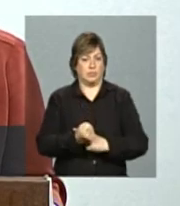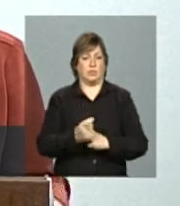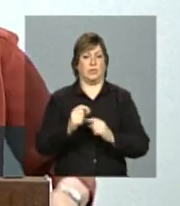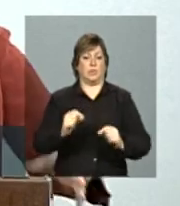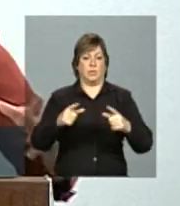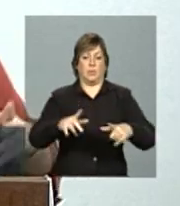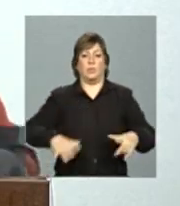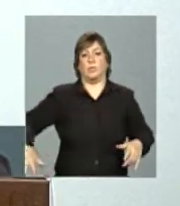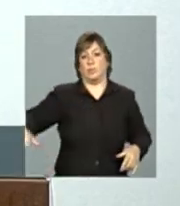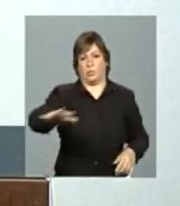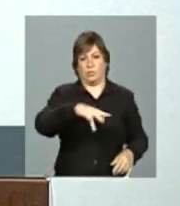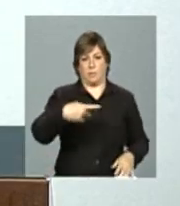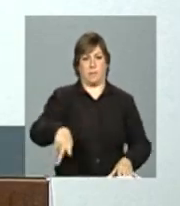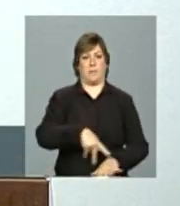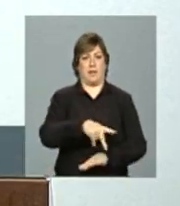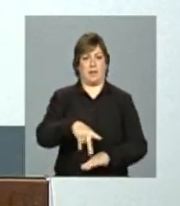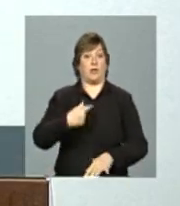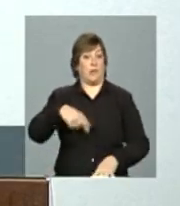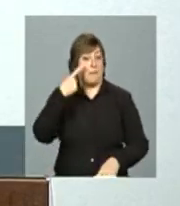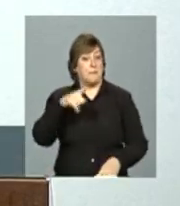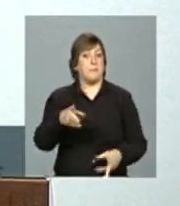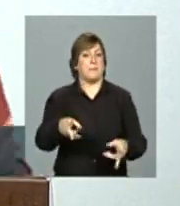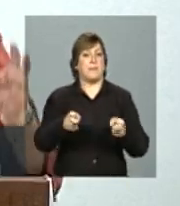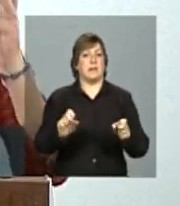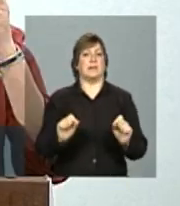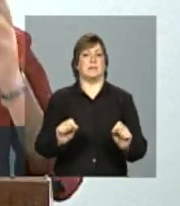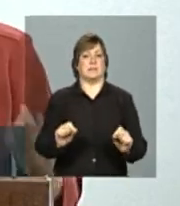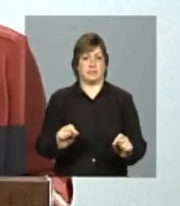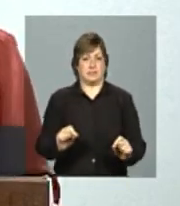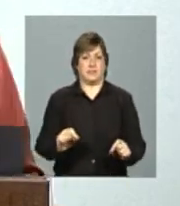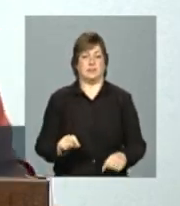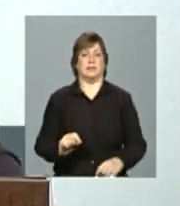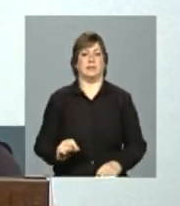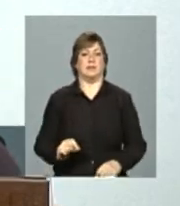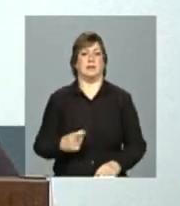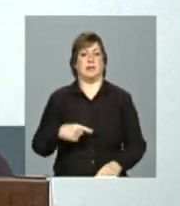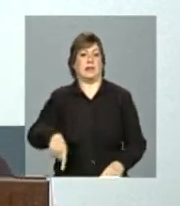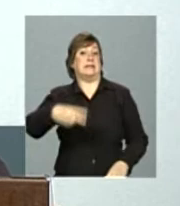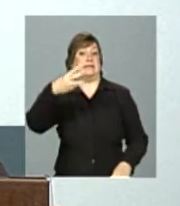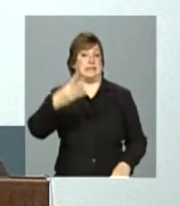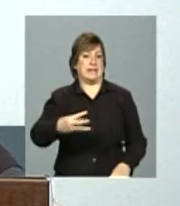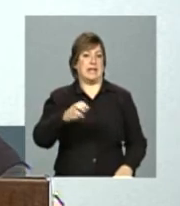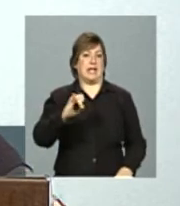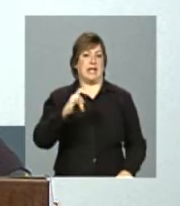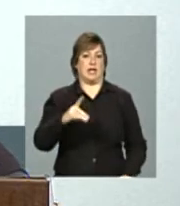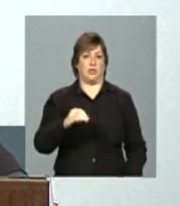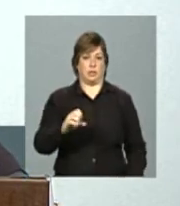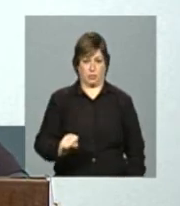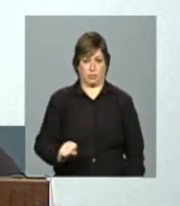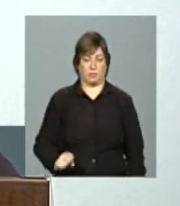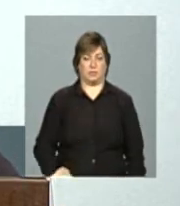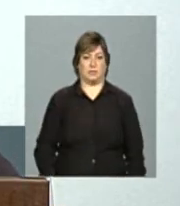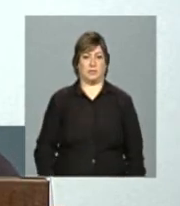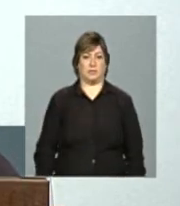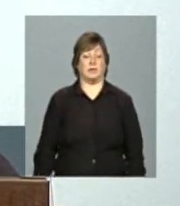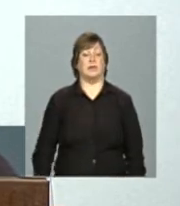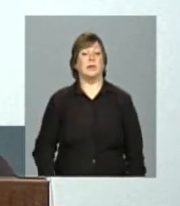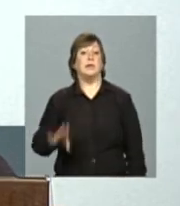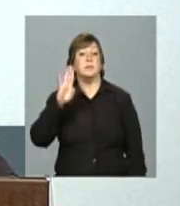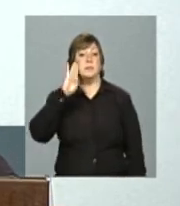o país percebemos a ligação desses três erros que era